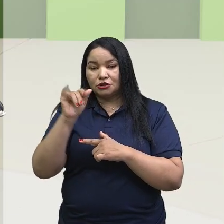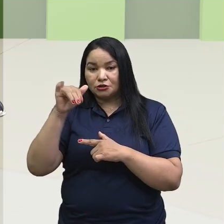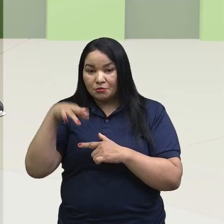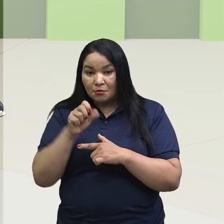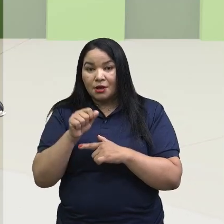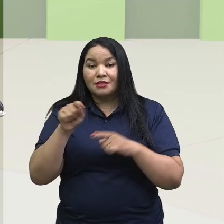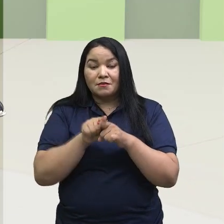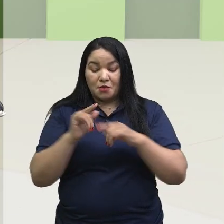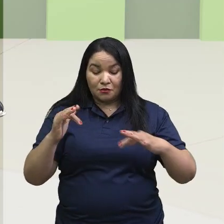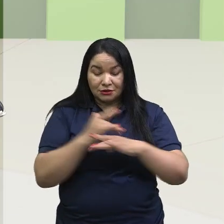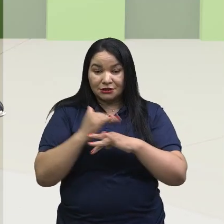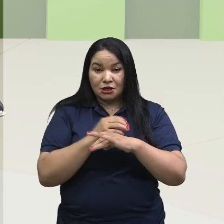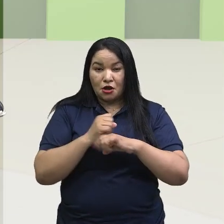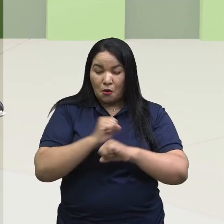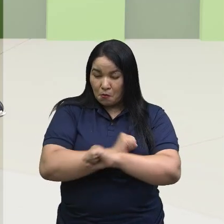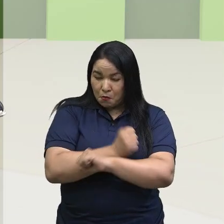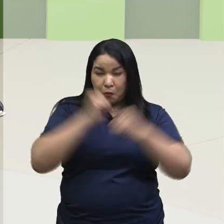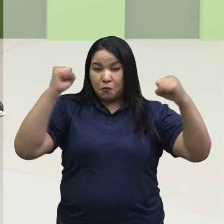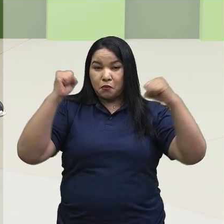muito distantes.